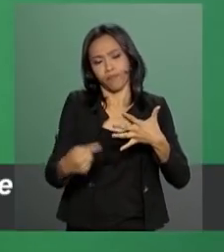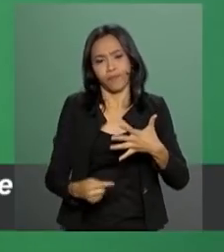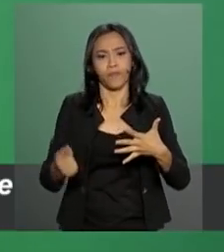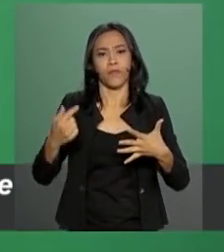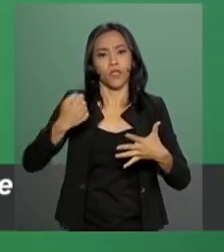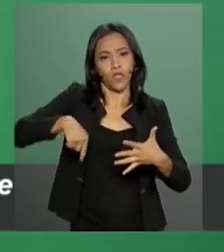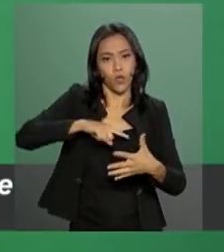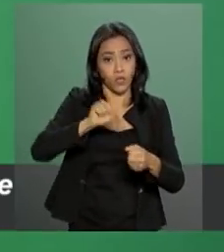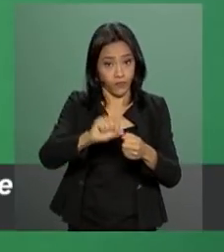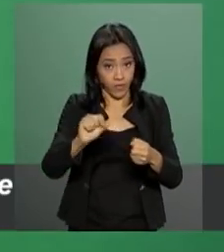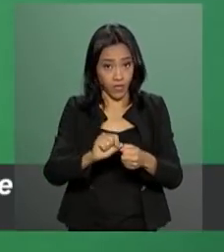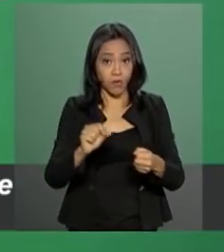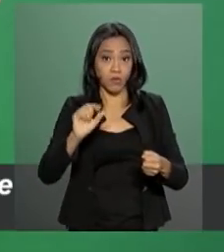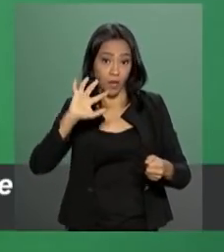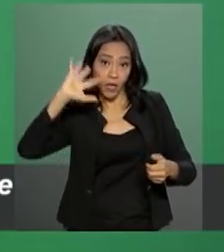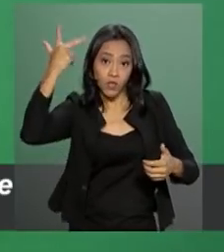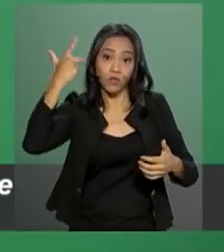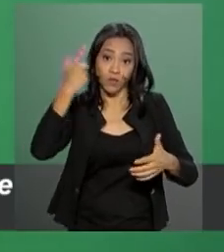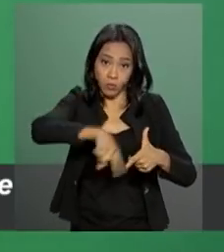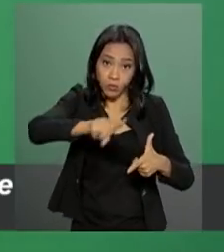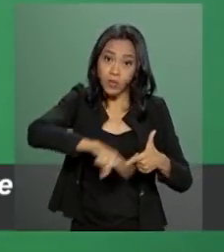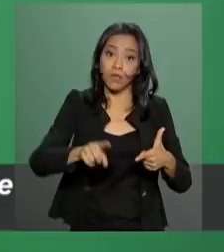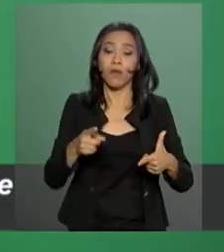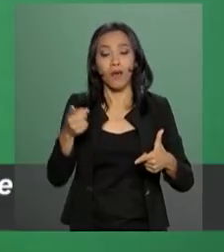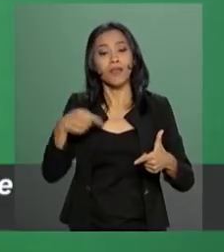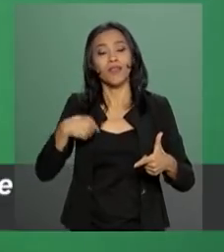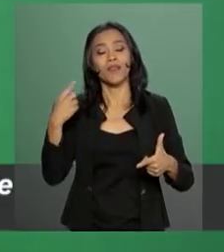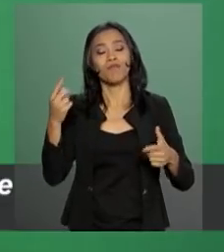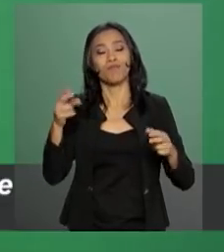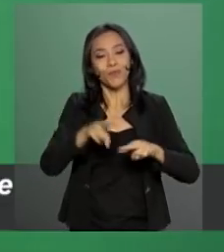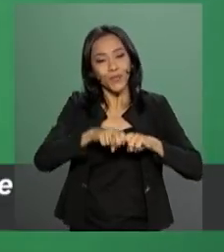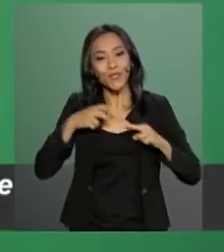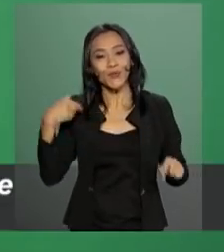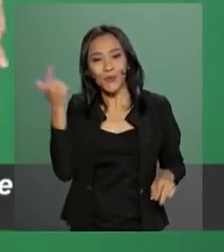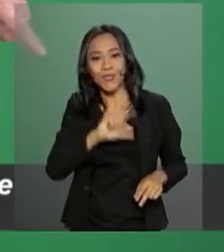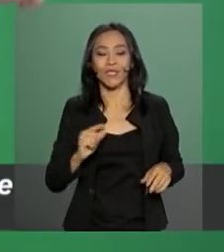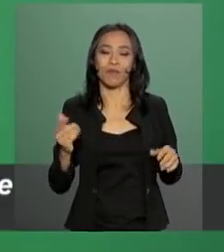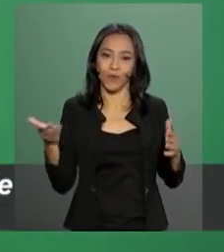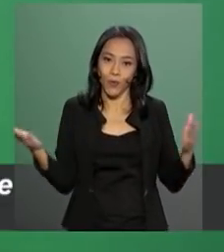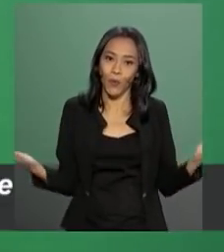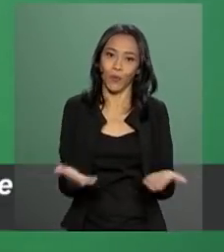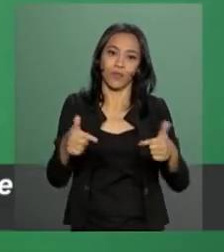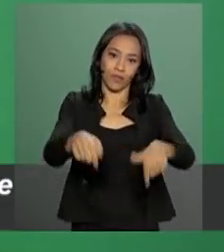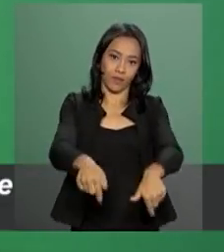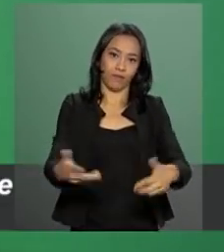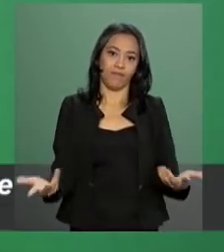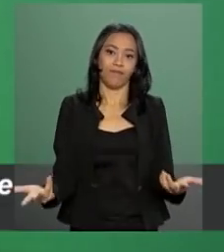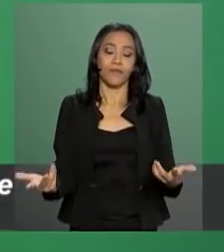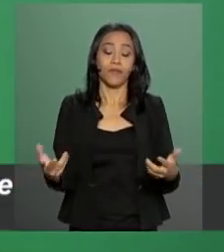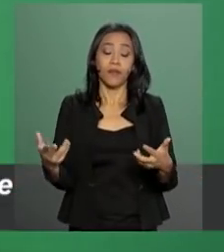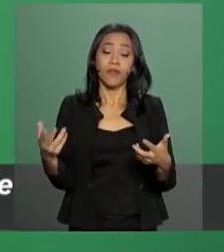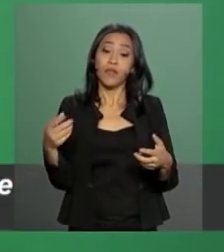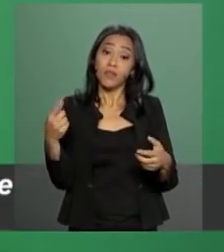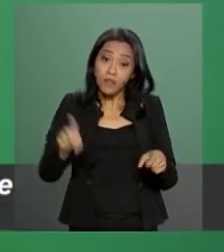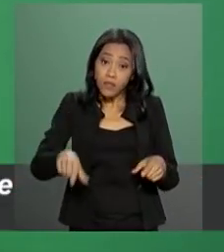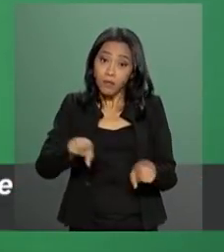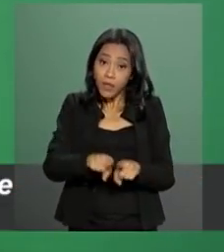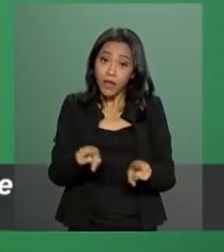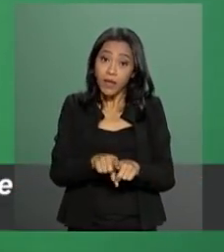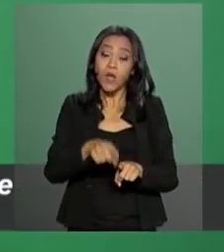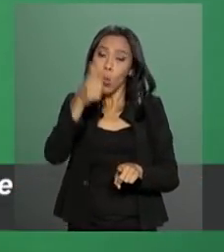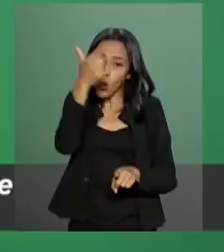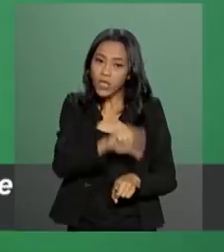tomamos é que nos permitirão é chegar até aqui e volto a dizer especialmente com a tese da de